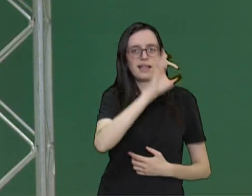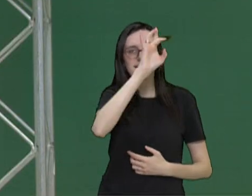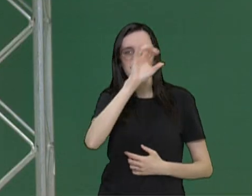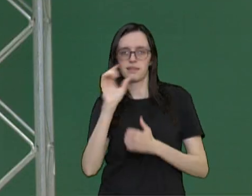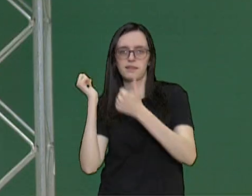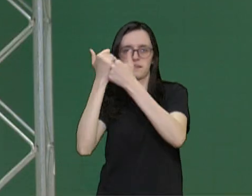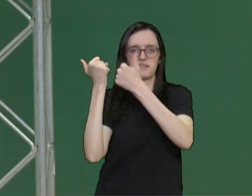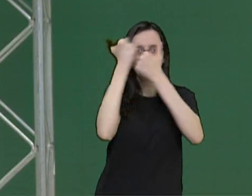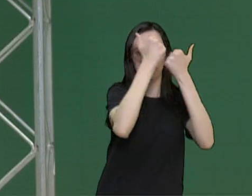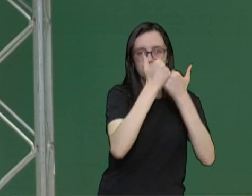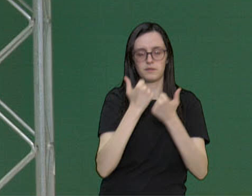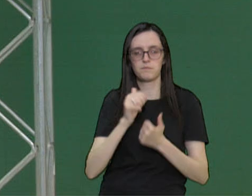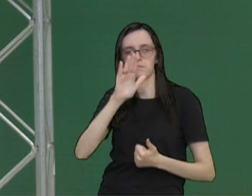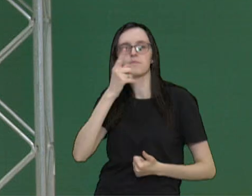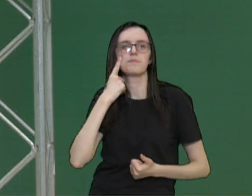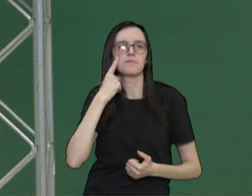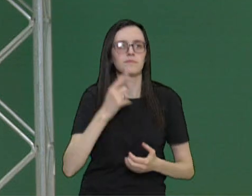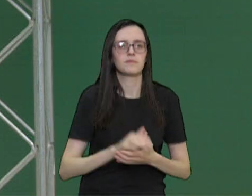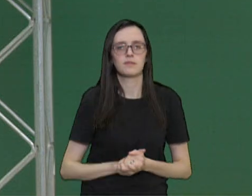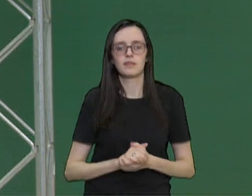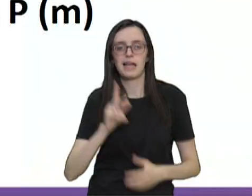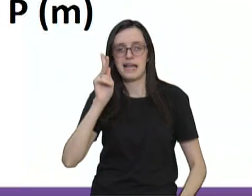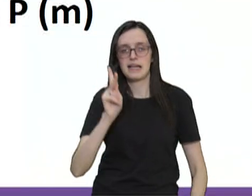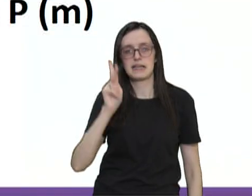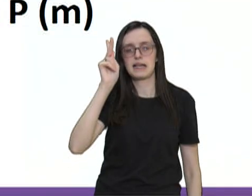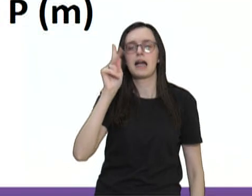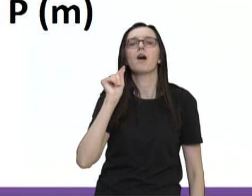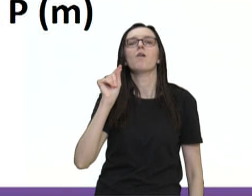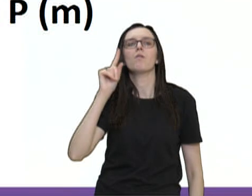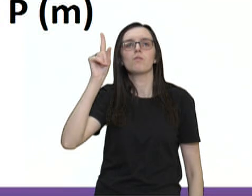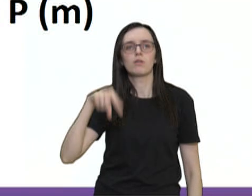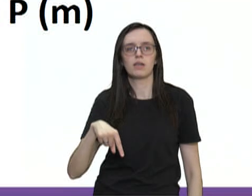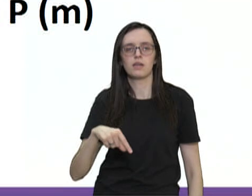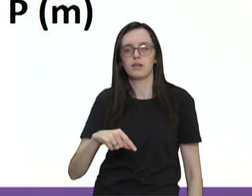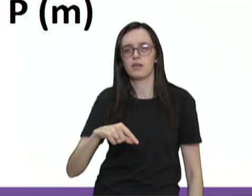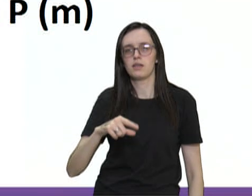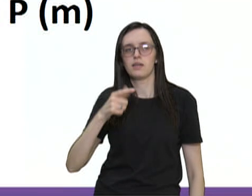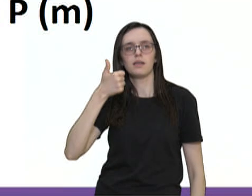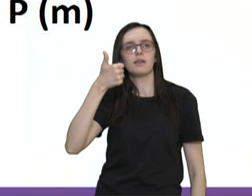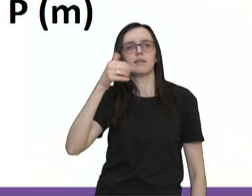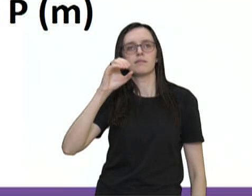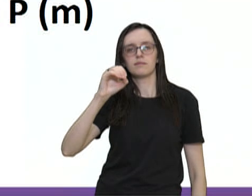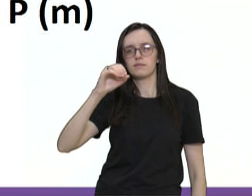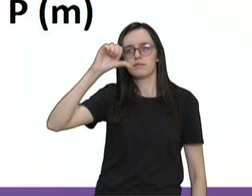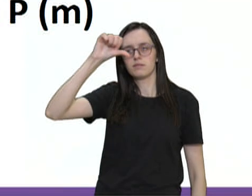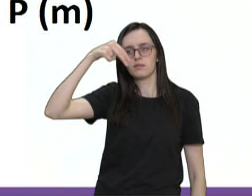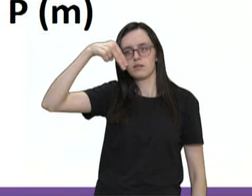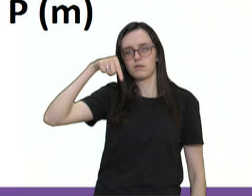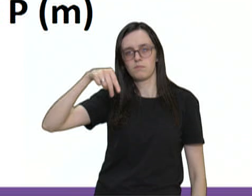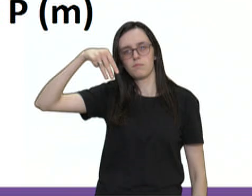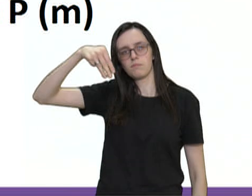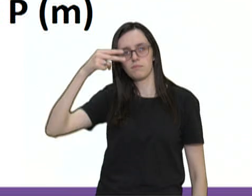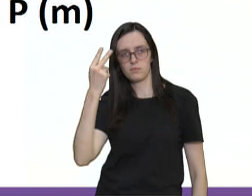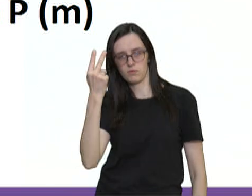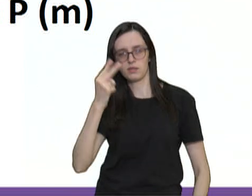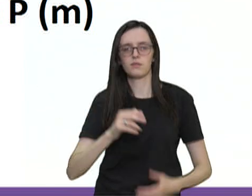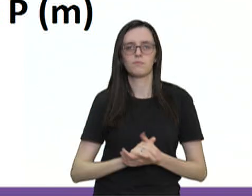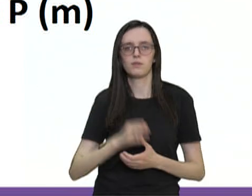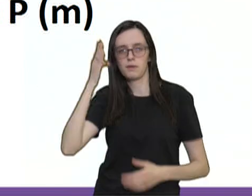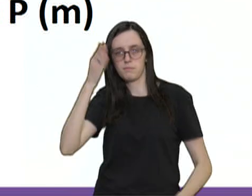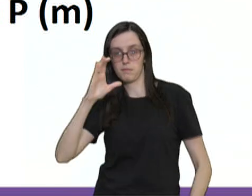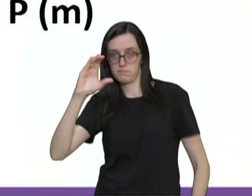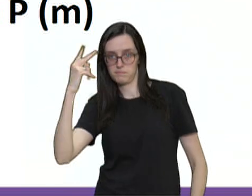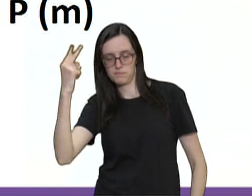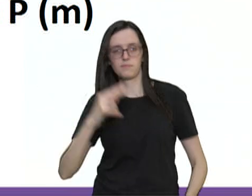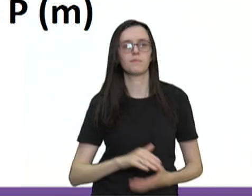compõem o campo elétrico. Então a constante eletrostática K vai ser dada em Newton metro quadrado sobre Coulomb quadrado. No vácuo ela